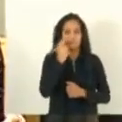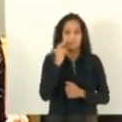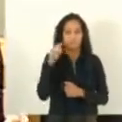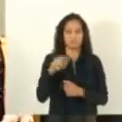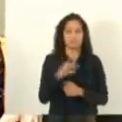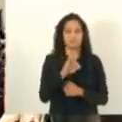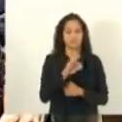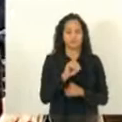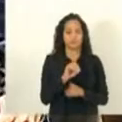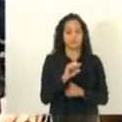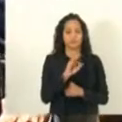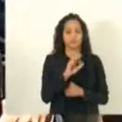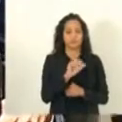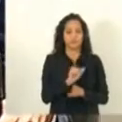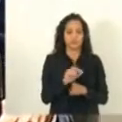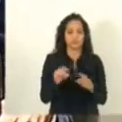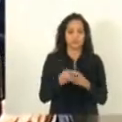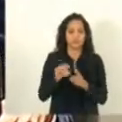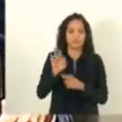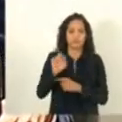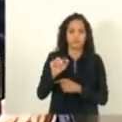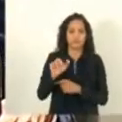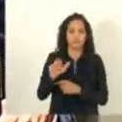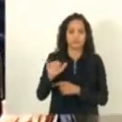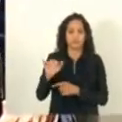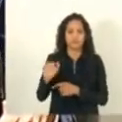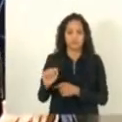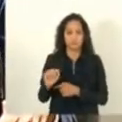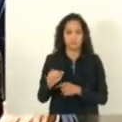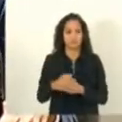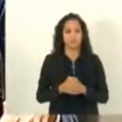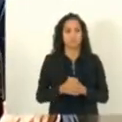Totoca, Thaísa...